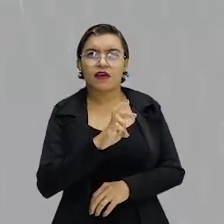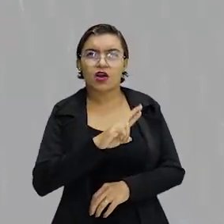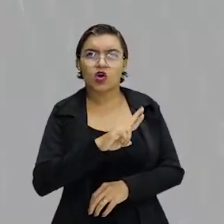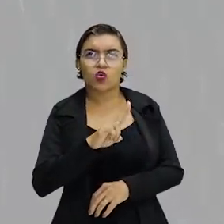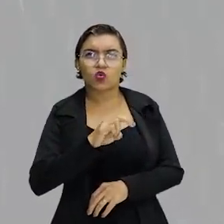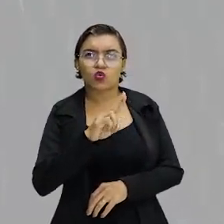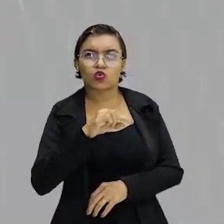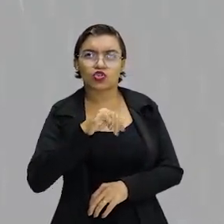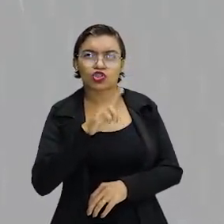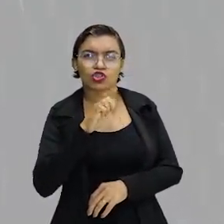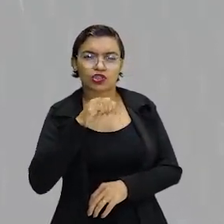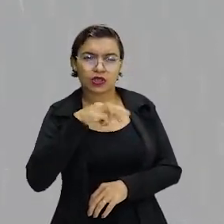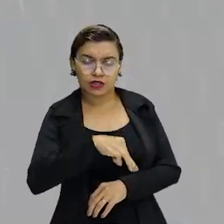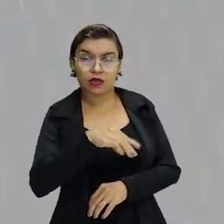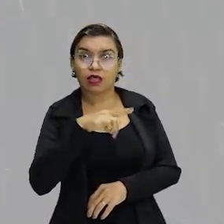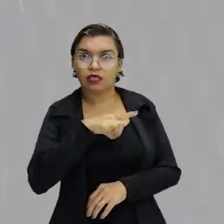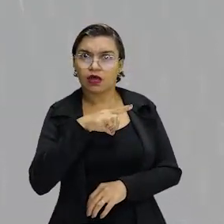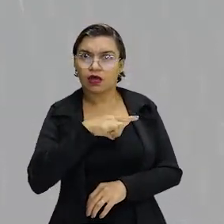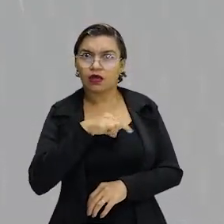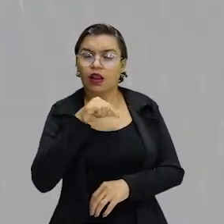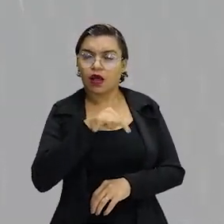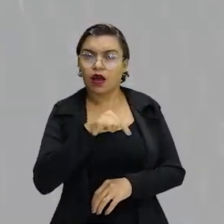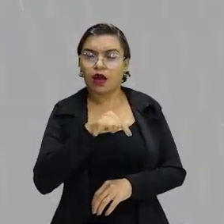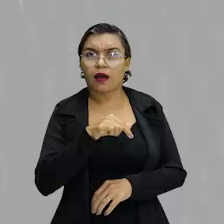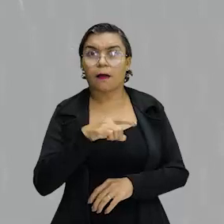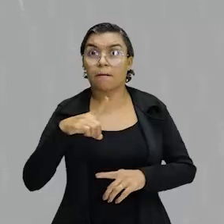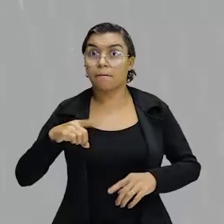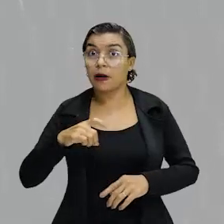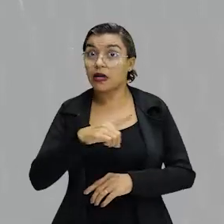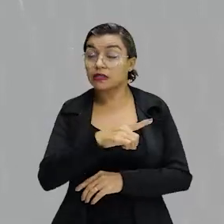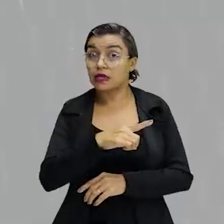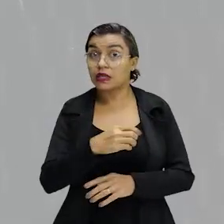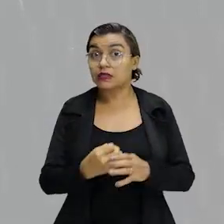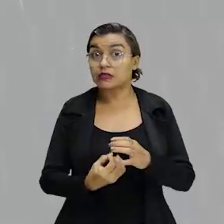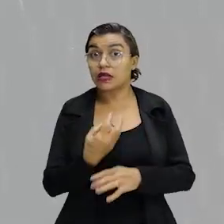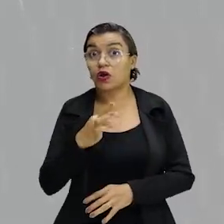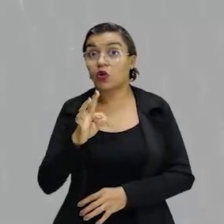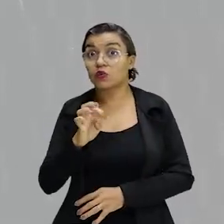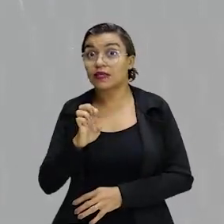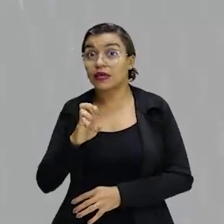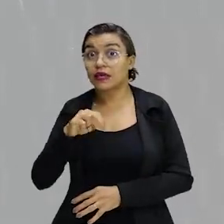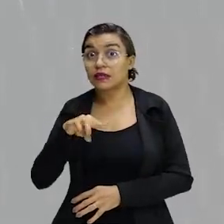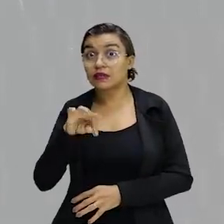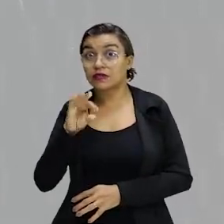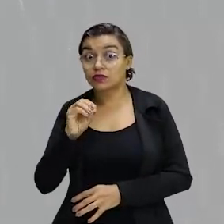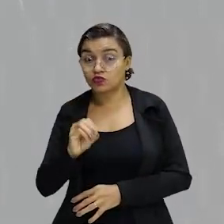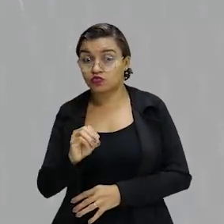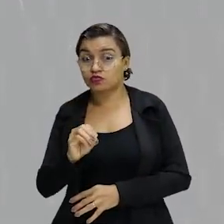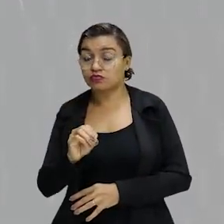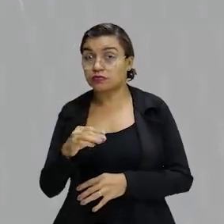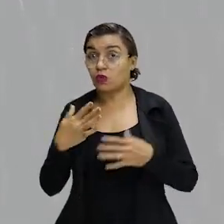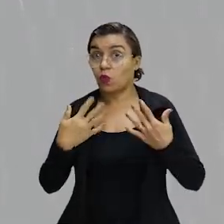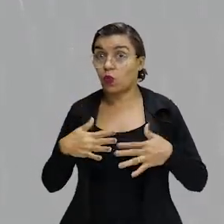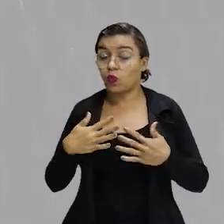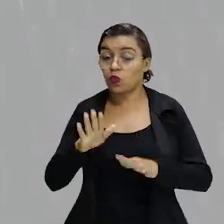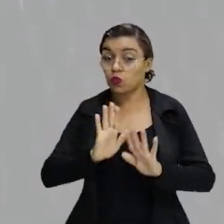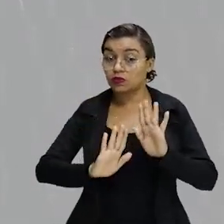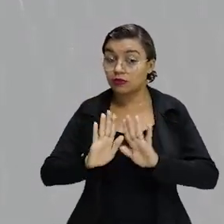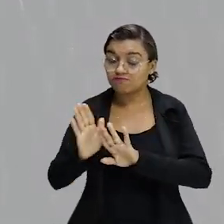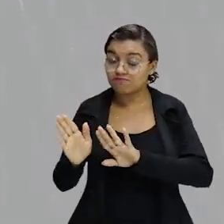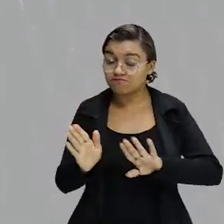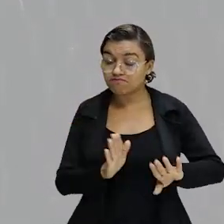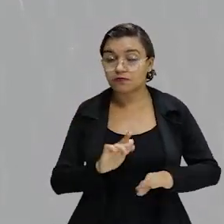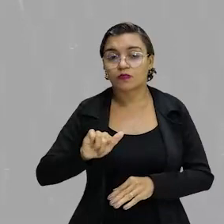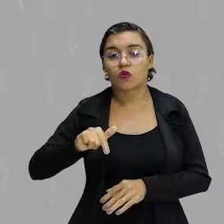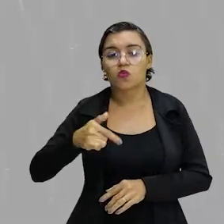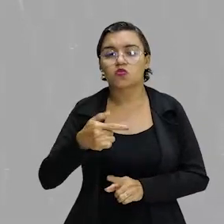bactéria que causa o tétano. Então tomem muito cuidado, viu, pessoal? Outro processo de reprodução assexuada é